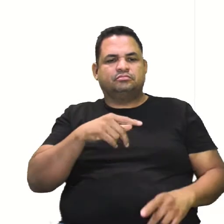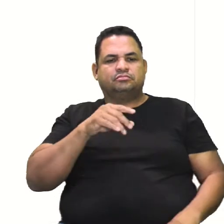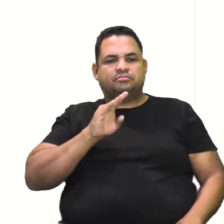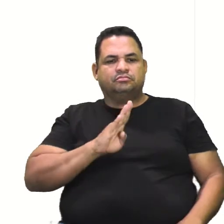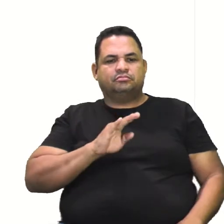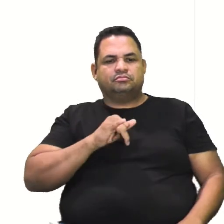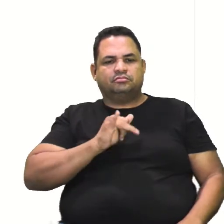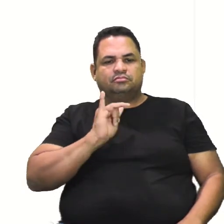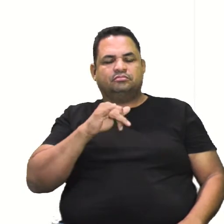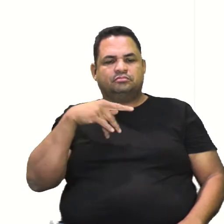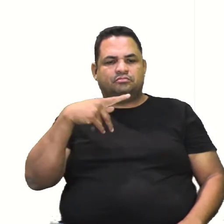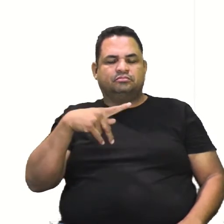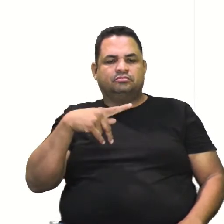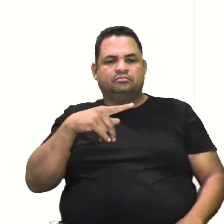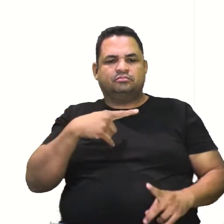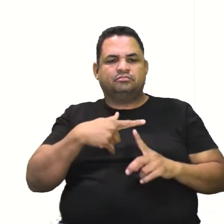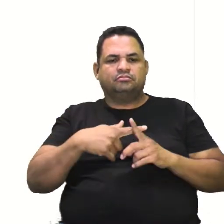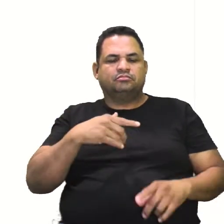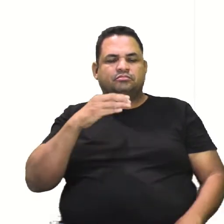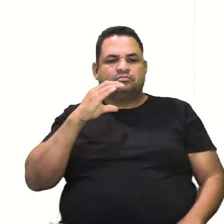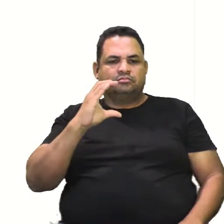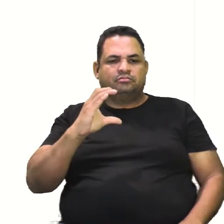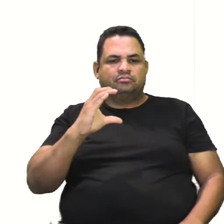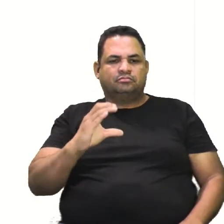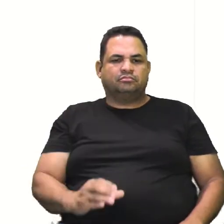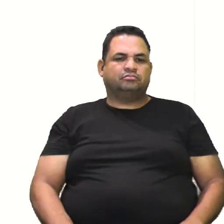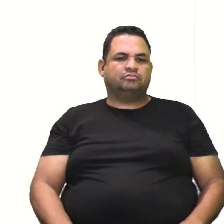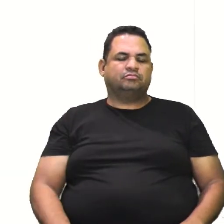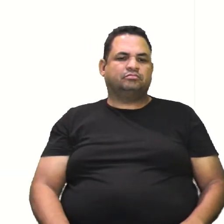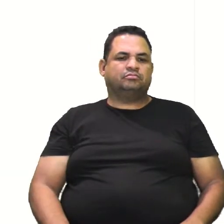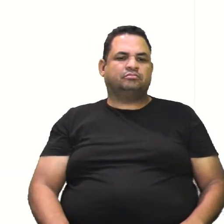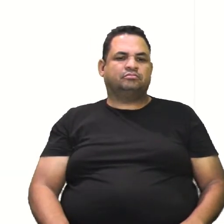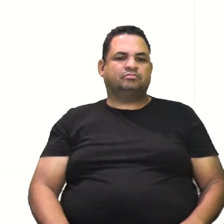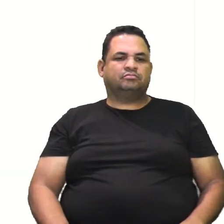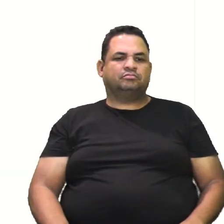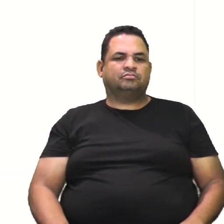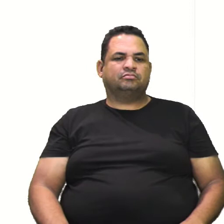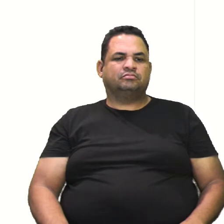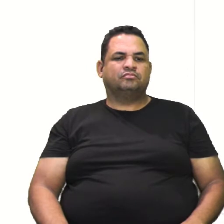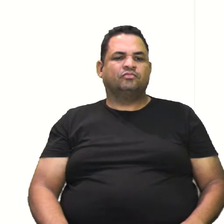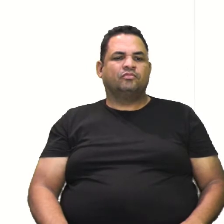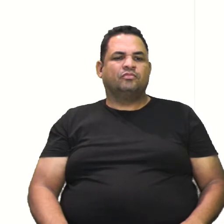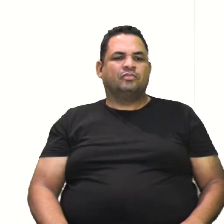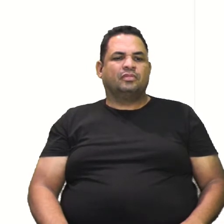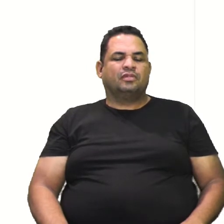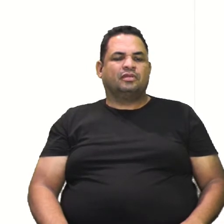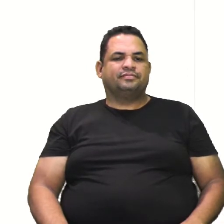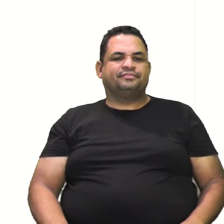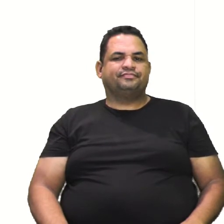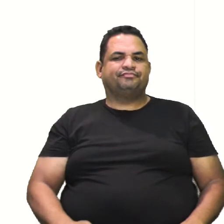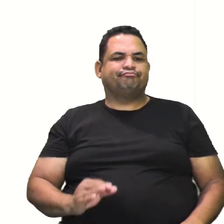mais BYP mais C. P. Peraí que tá ficando feinho aqui, vamos arrumar. Fazer bonitinho, que a